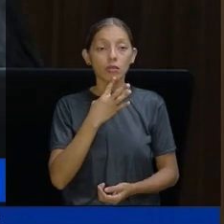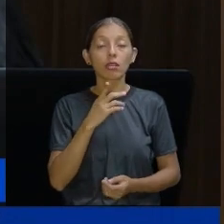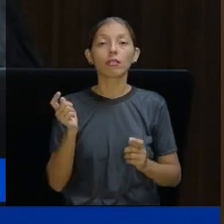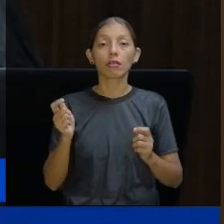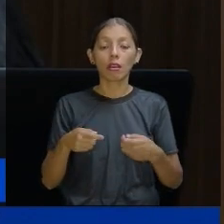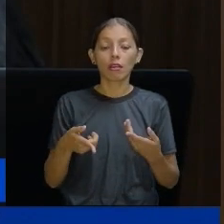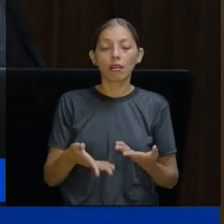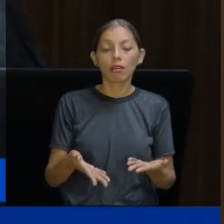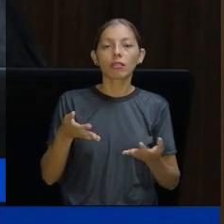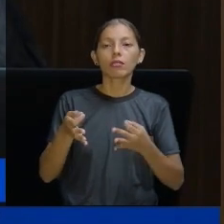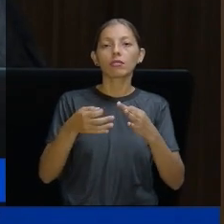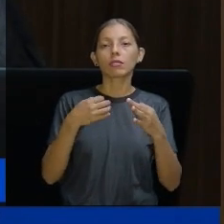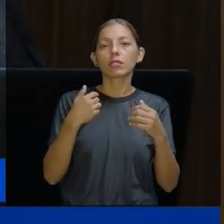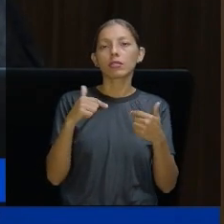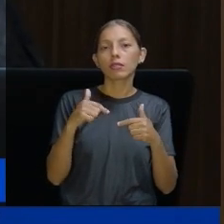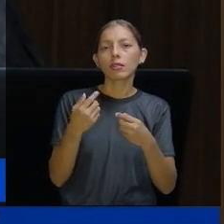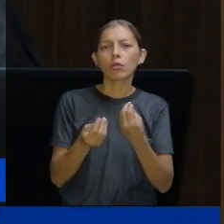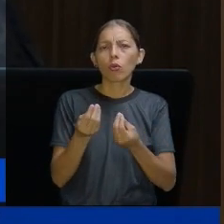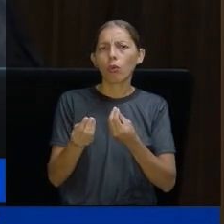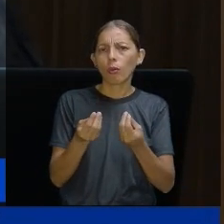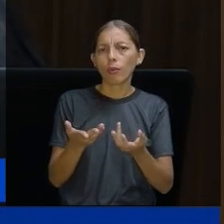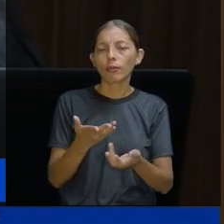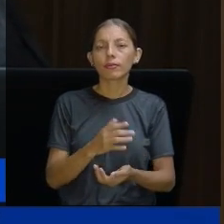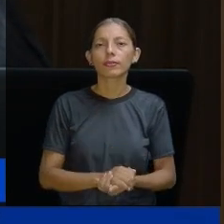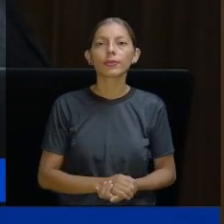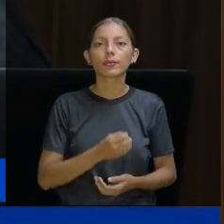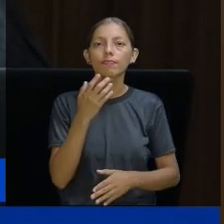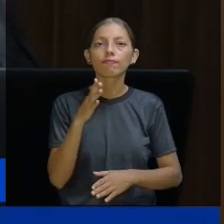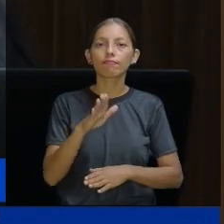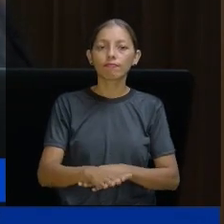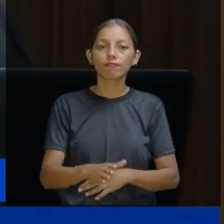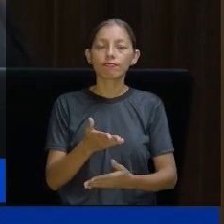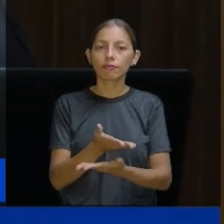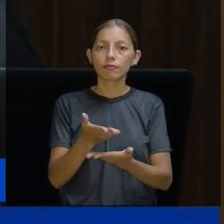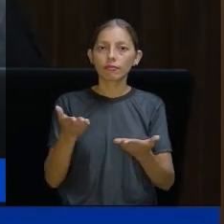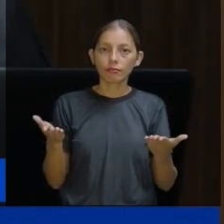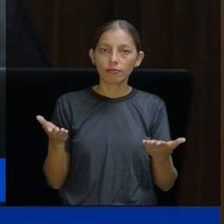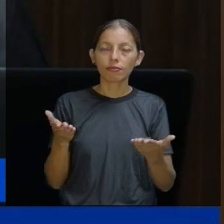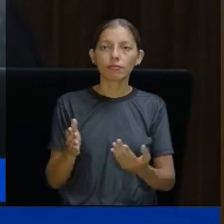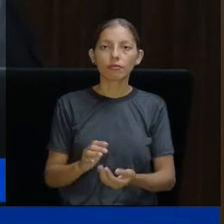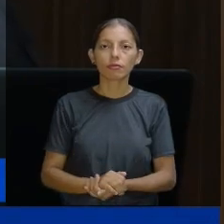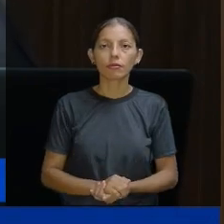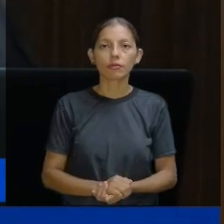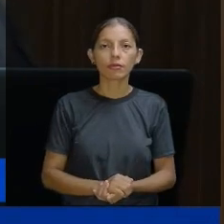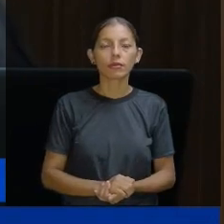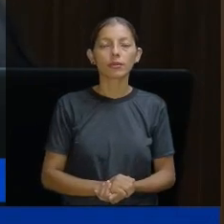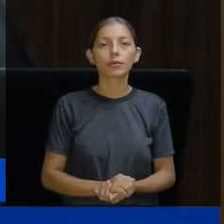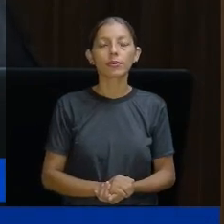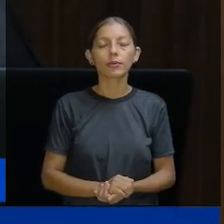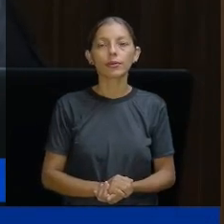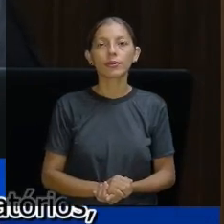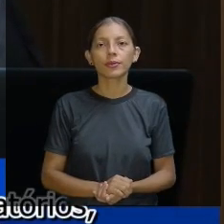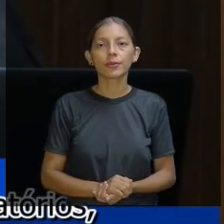Uma saudação, então, a todos os presentes, aos serventuários, senhores e senhoras. Senhor presidente,